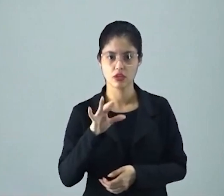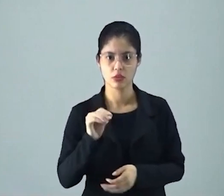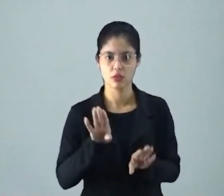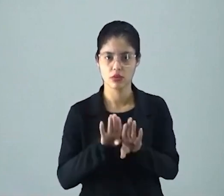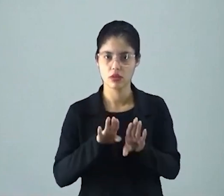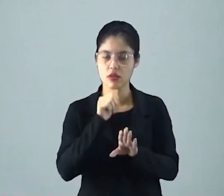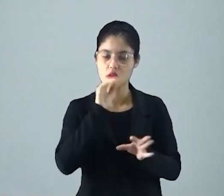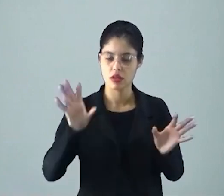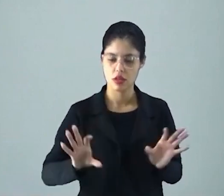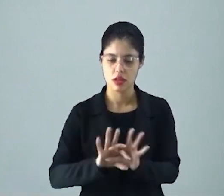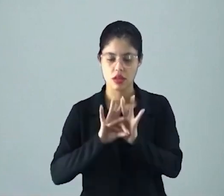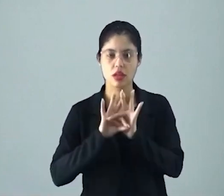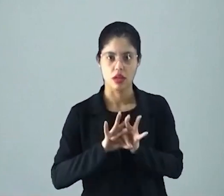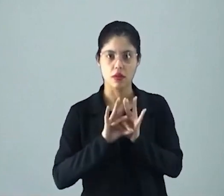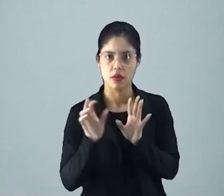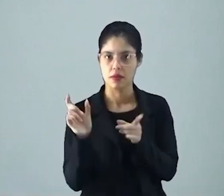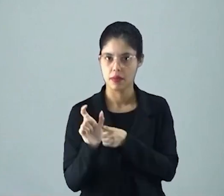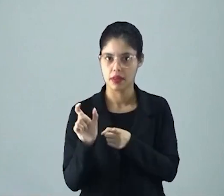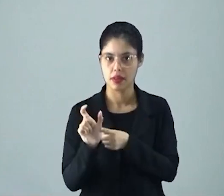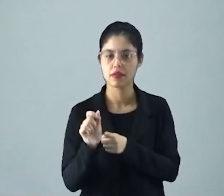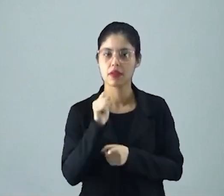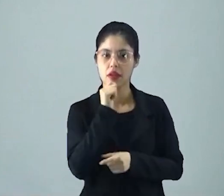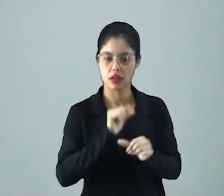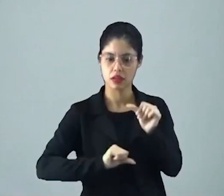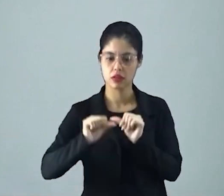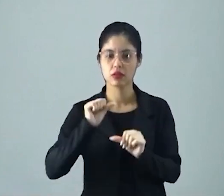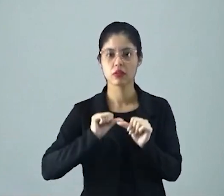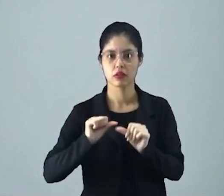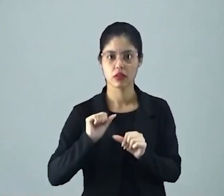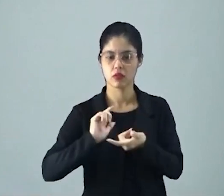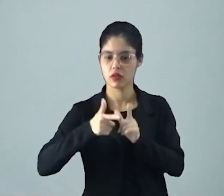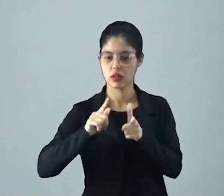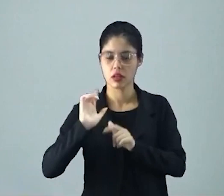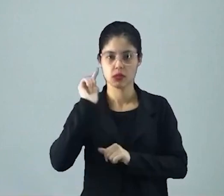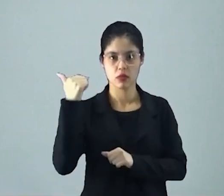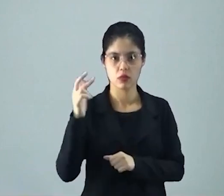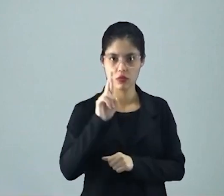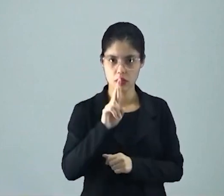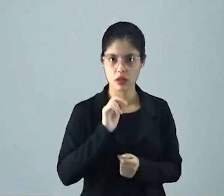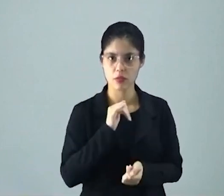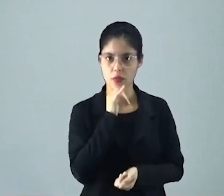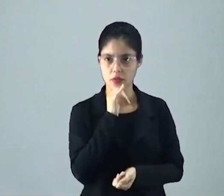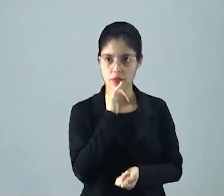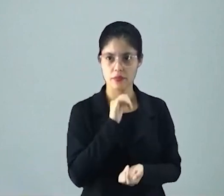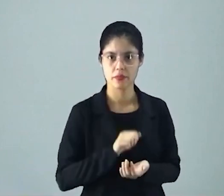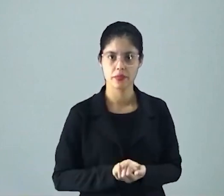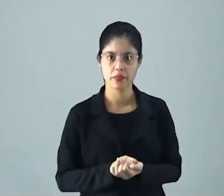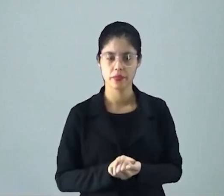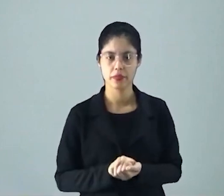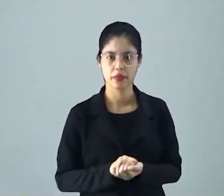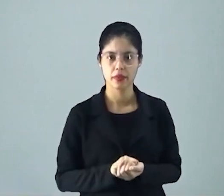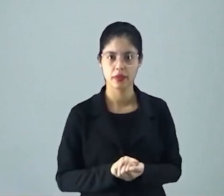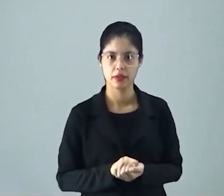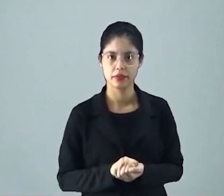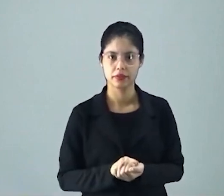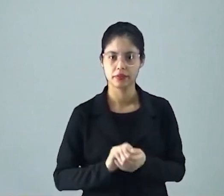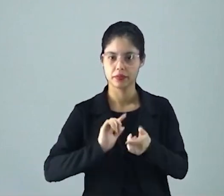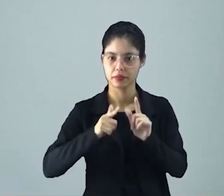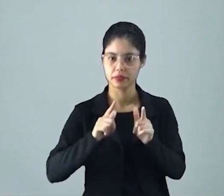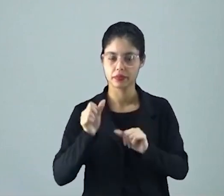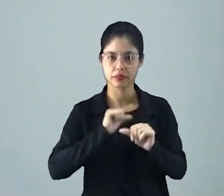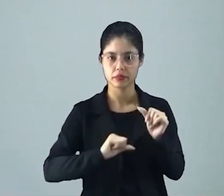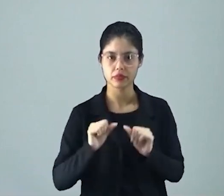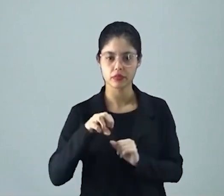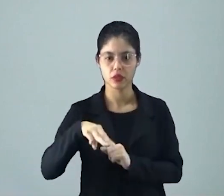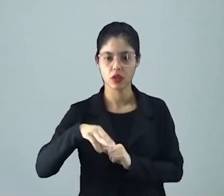está relacionado com a palavra em si, a troca, né, de uma letra por outra, o R, por exemplo, né, pelo L e o